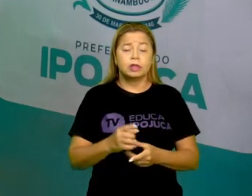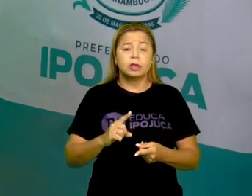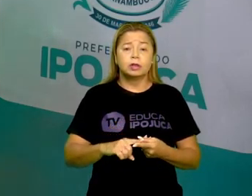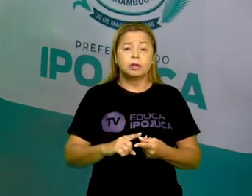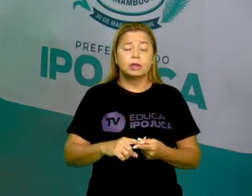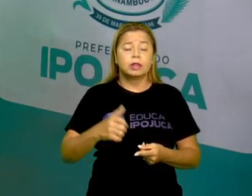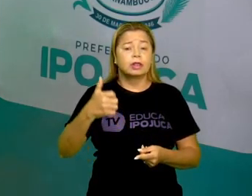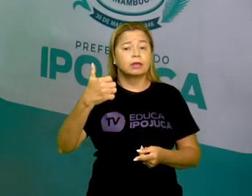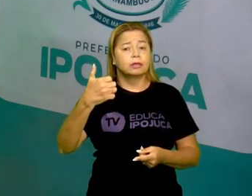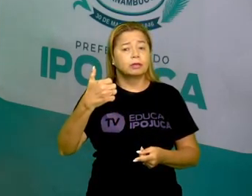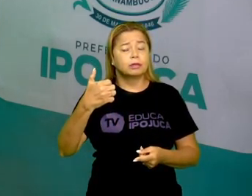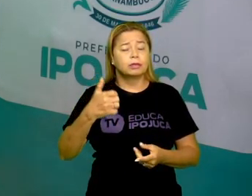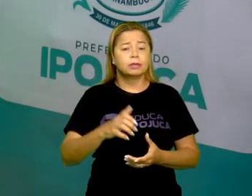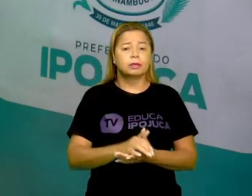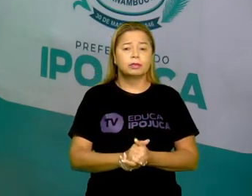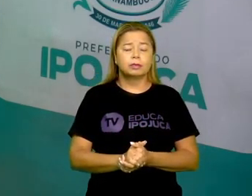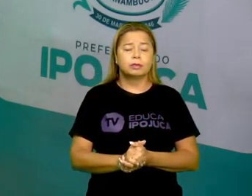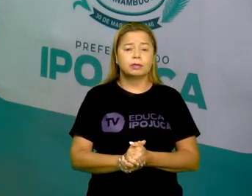polegada,